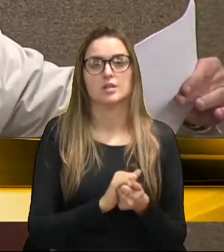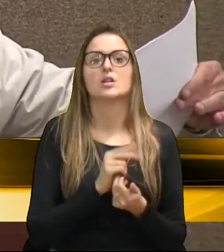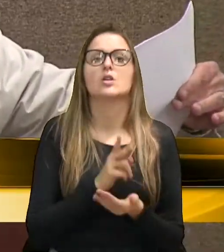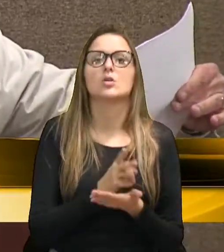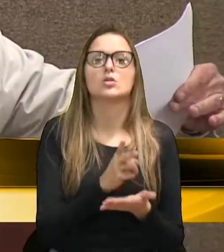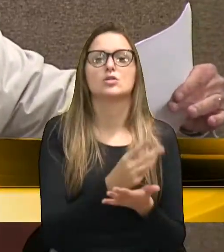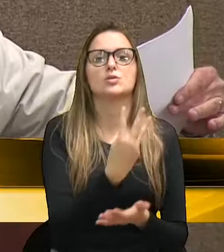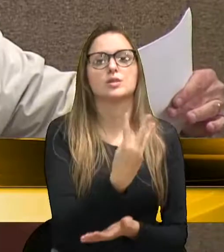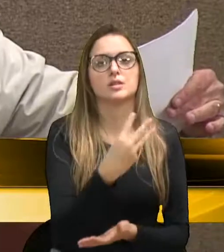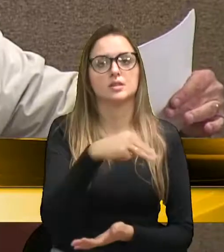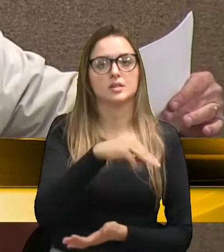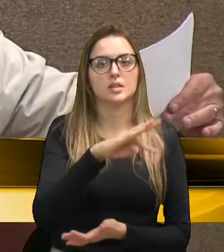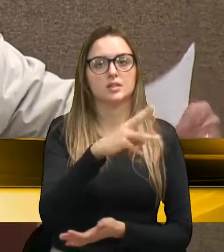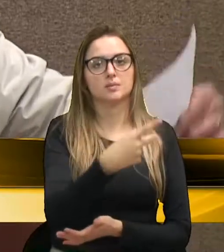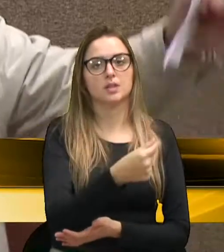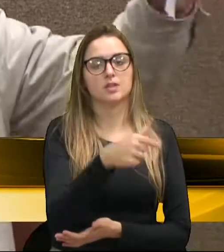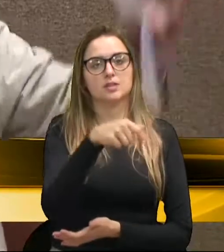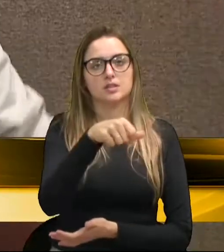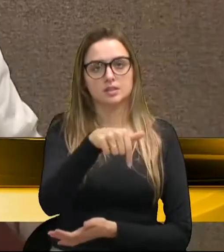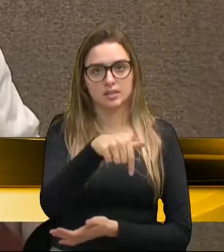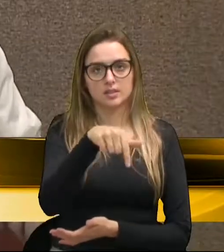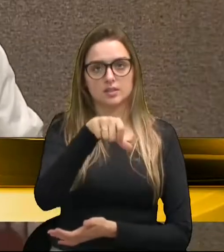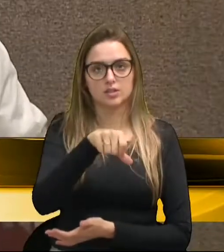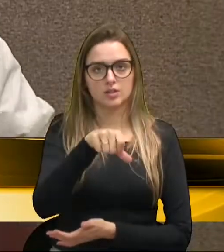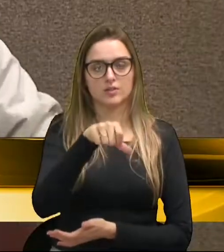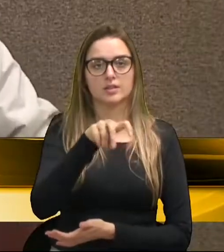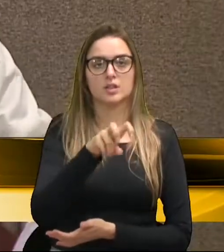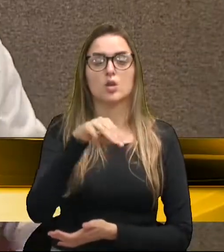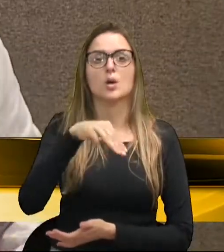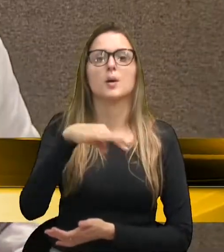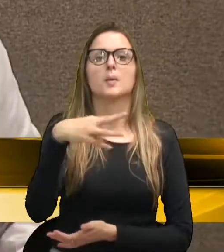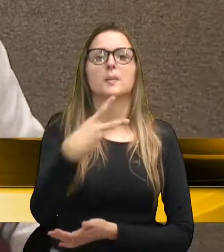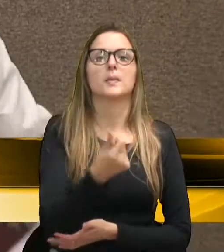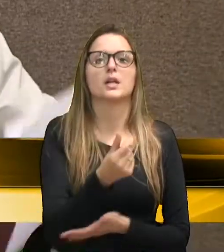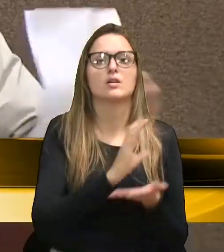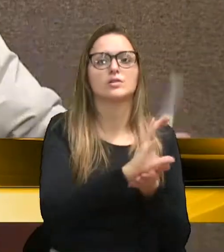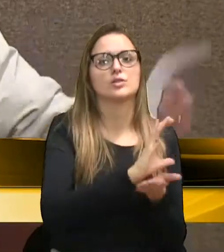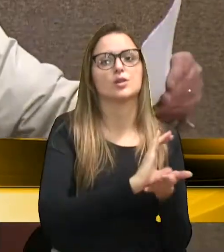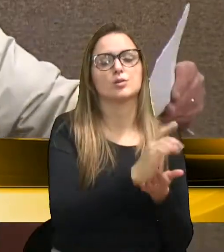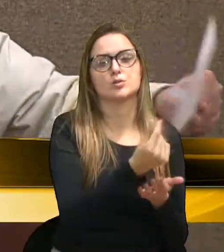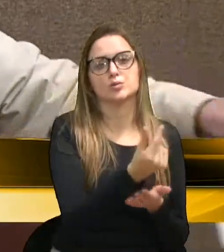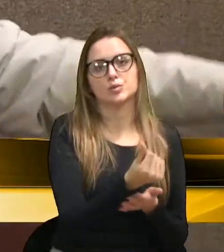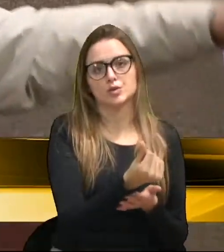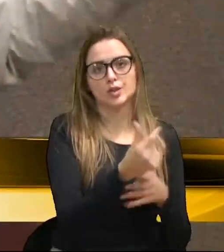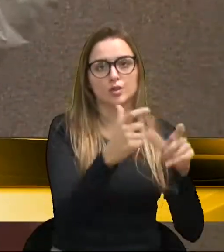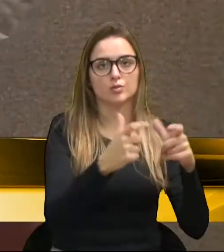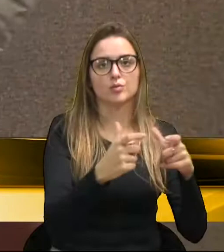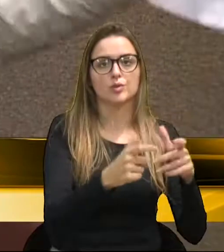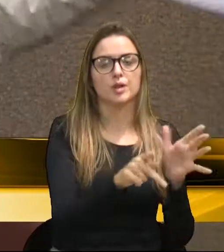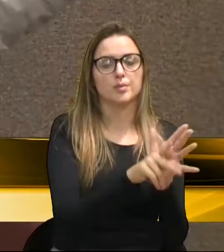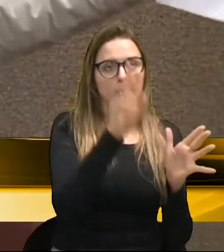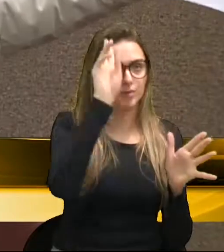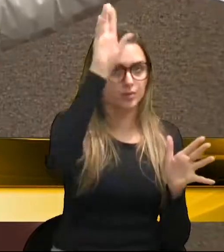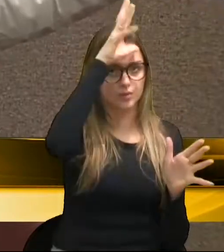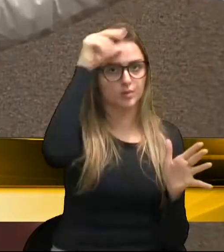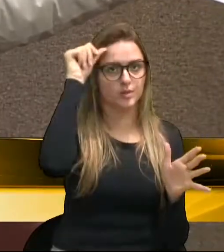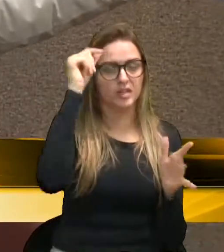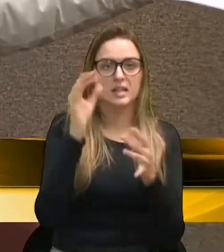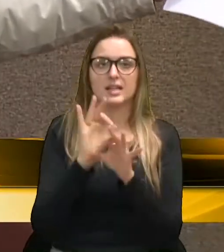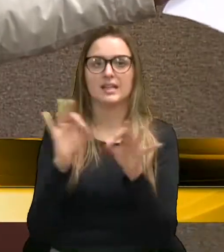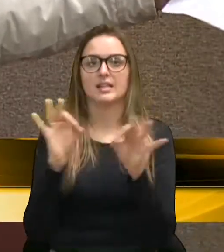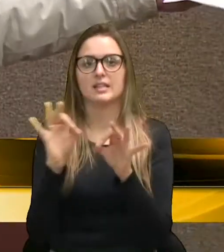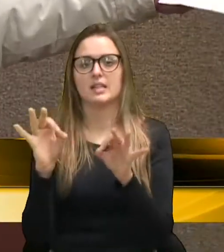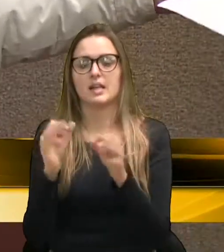continua 3.795 milhões para o gabinete. E um detalhe, nenhuma verba